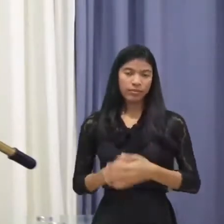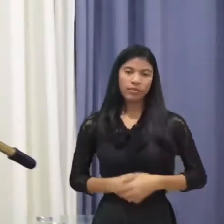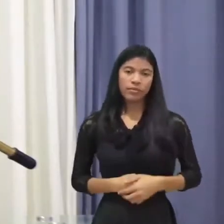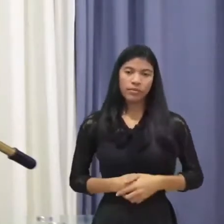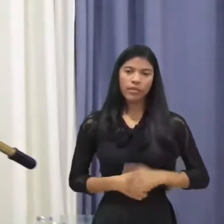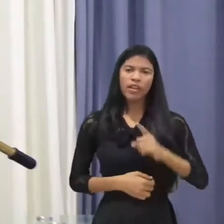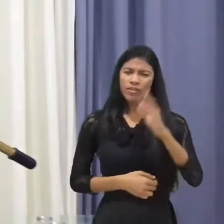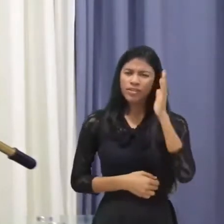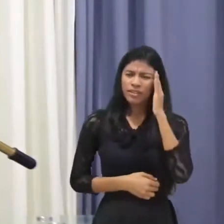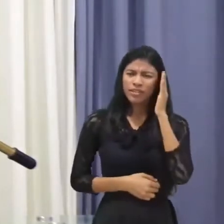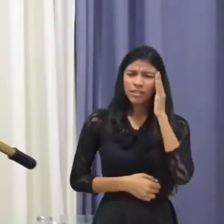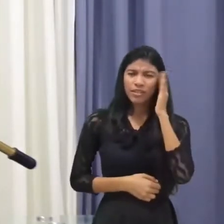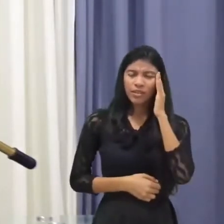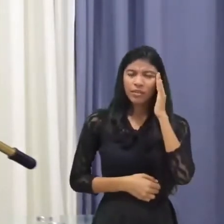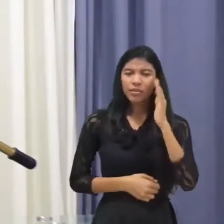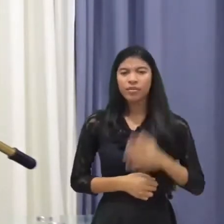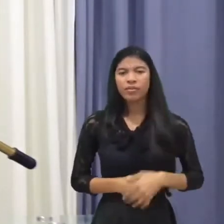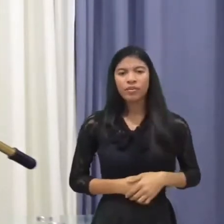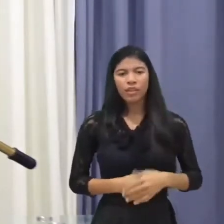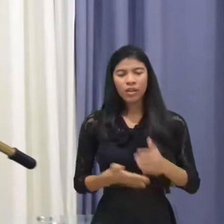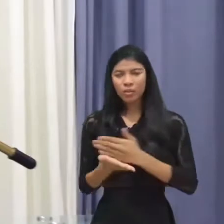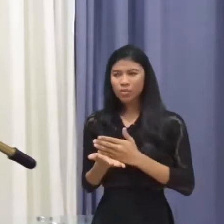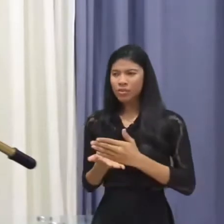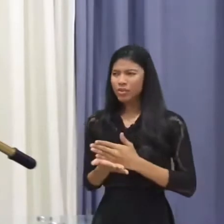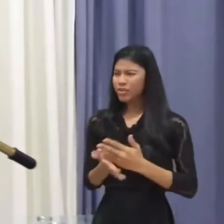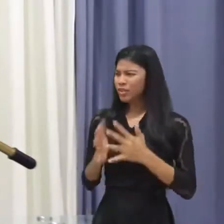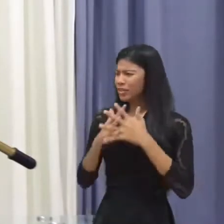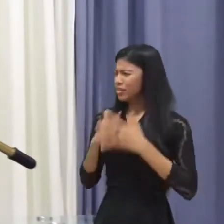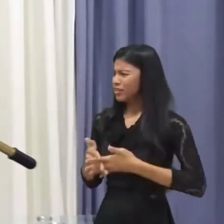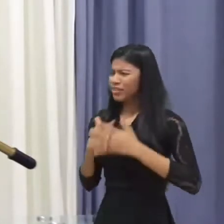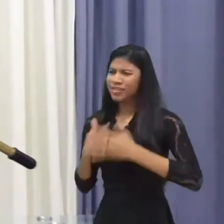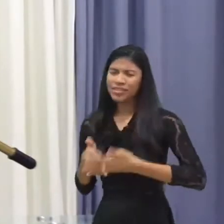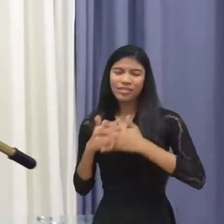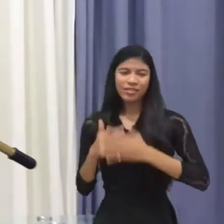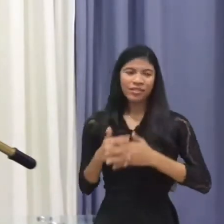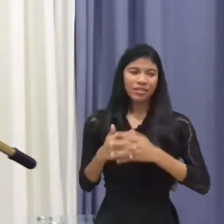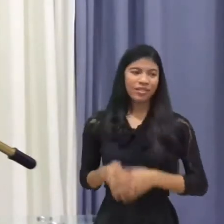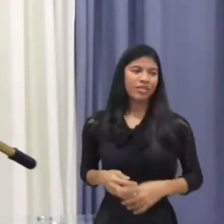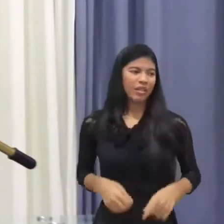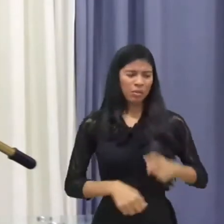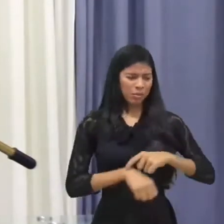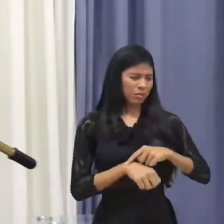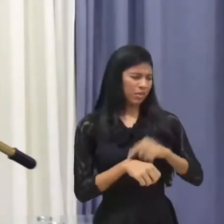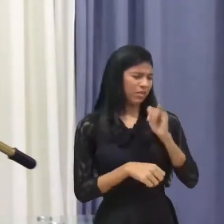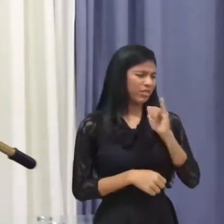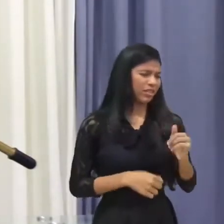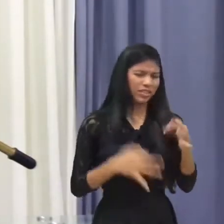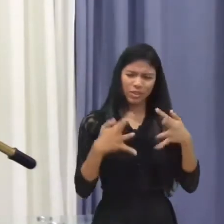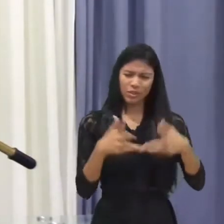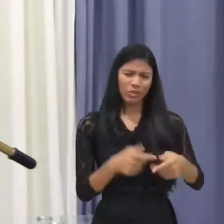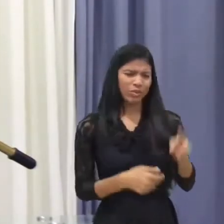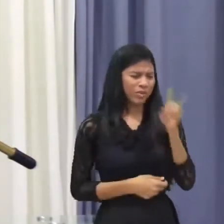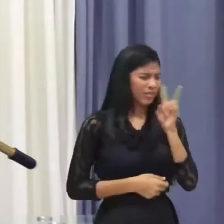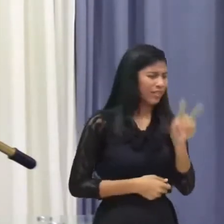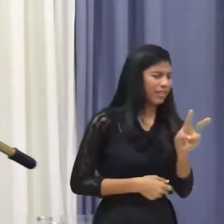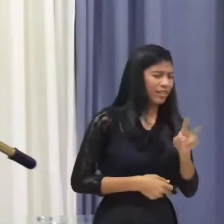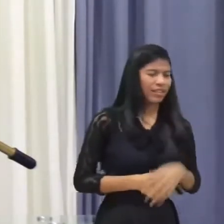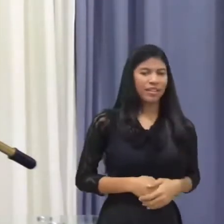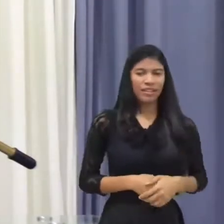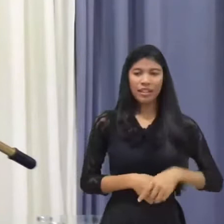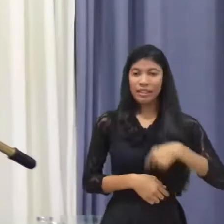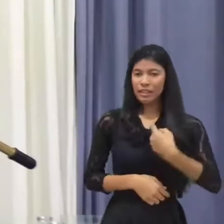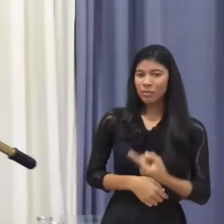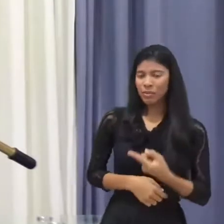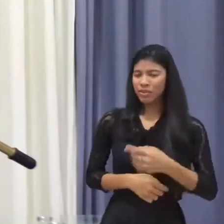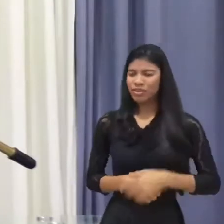Você compreendeu? Muita gente faz confusão. Uma hora diz que todo olho verá, outra hora diz que ninguém vai ver. Essa coisa é